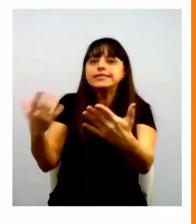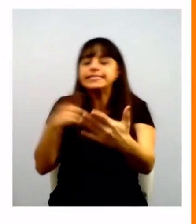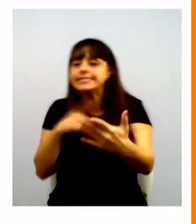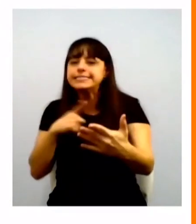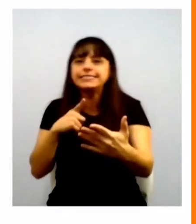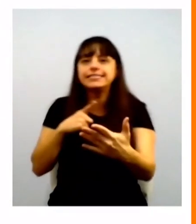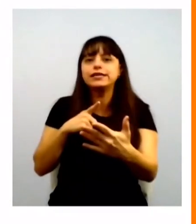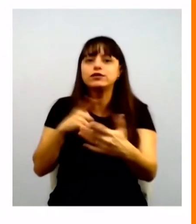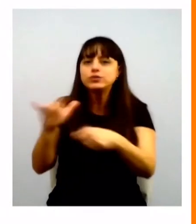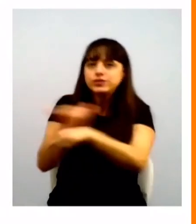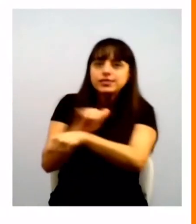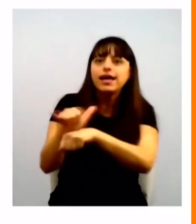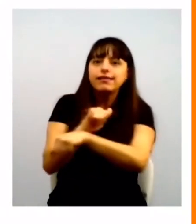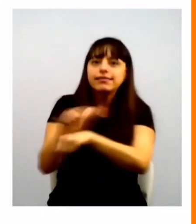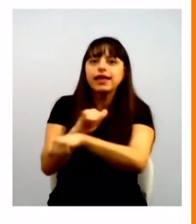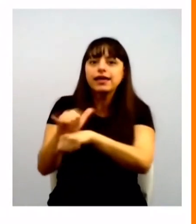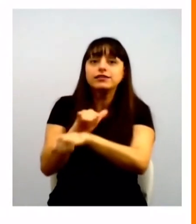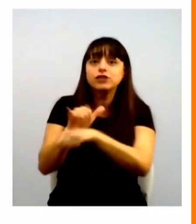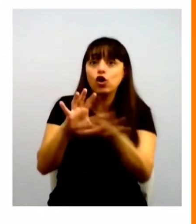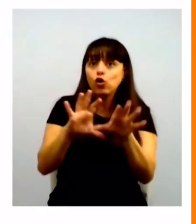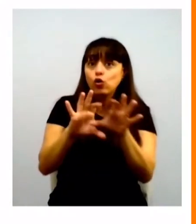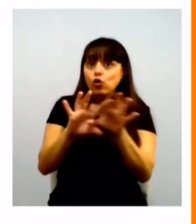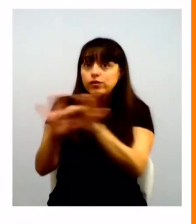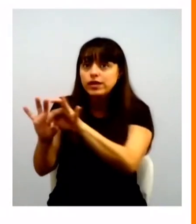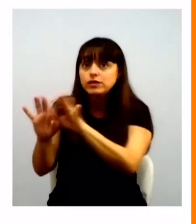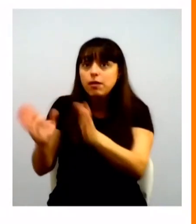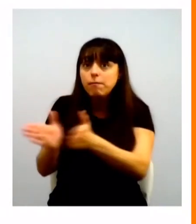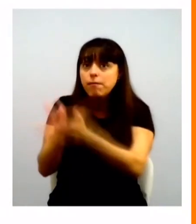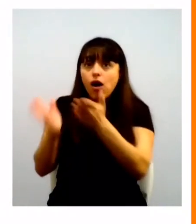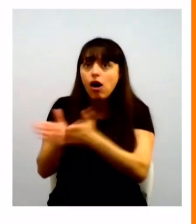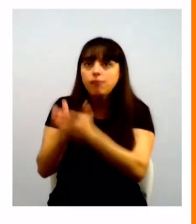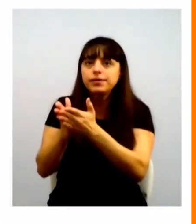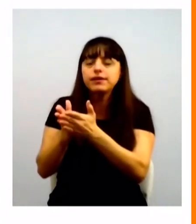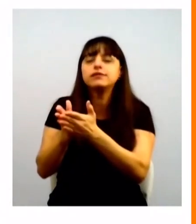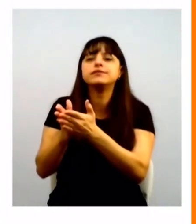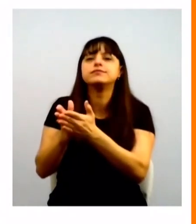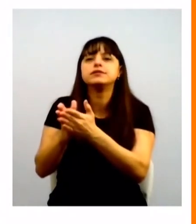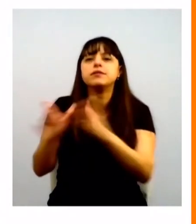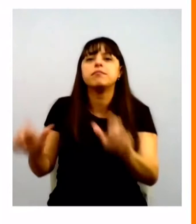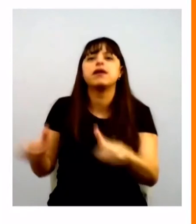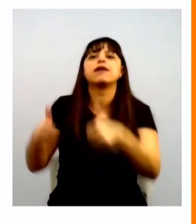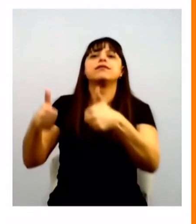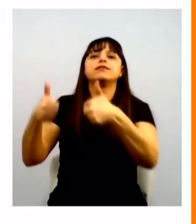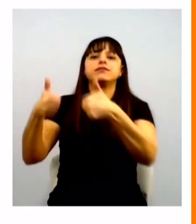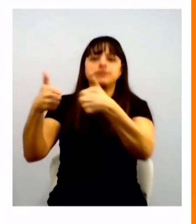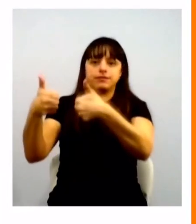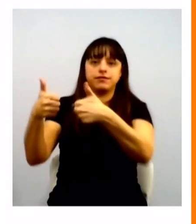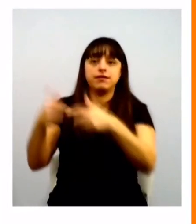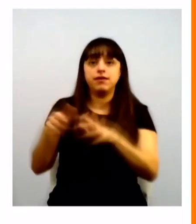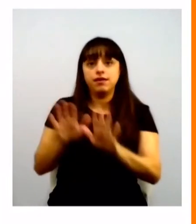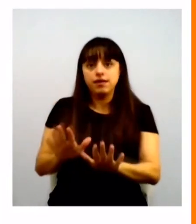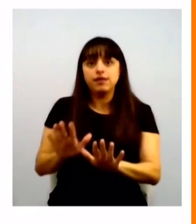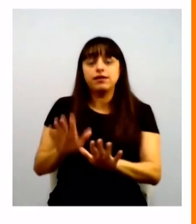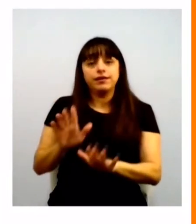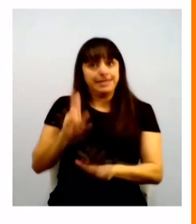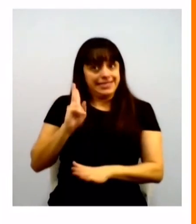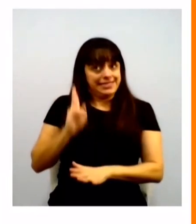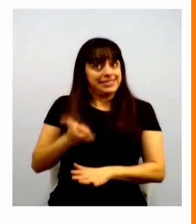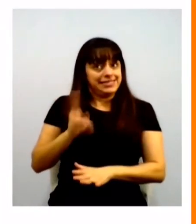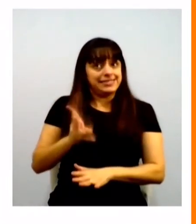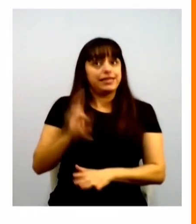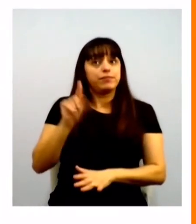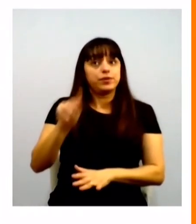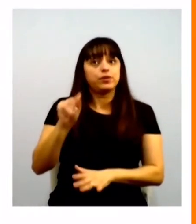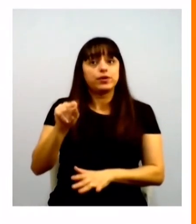que gera esta pobreza. Mas não sempre é assim, porque a pobreza também tem um componente de desenvolvimento